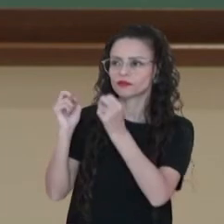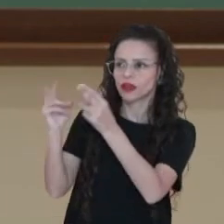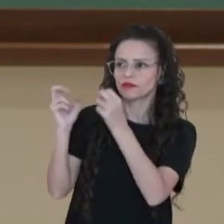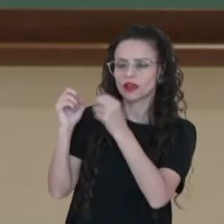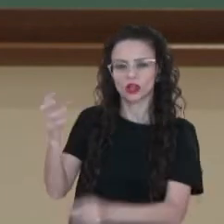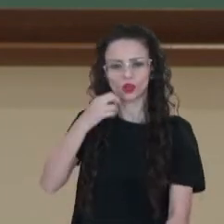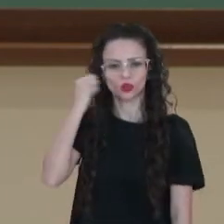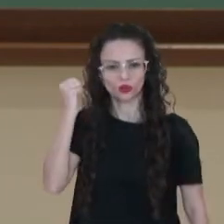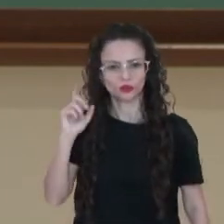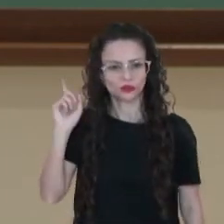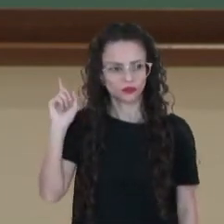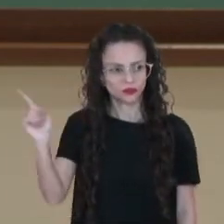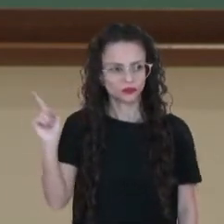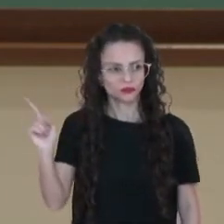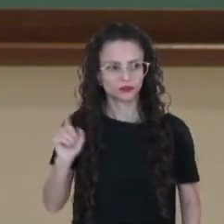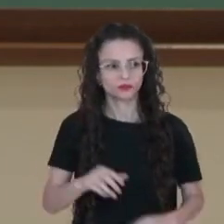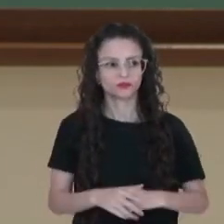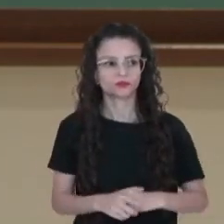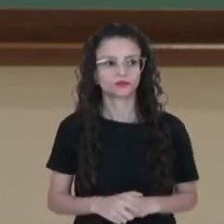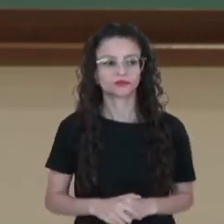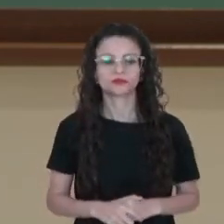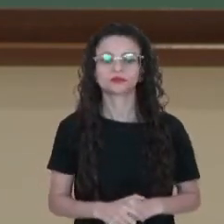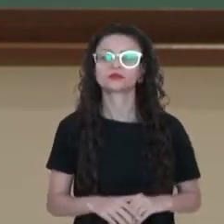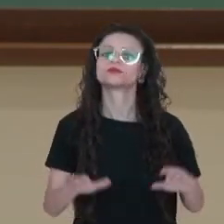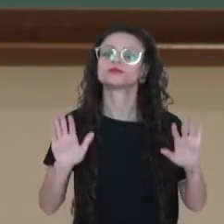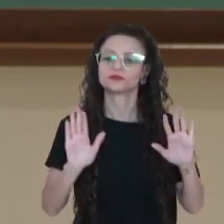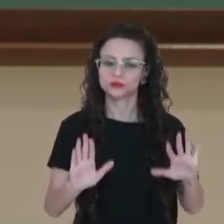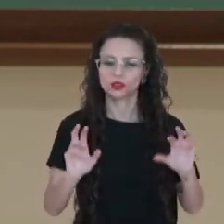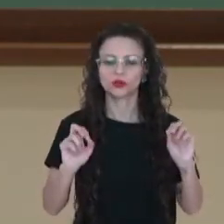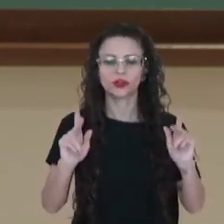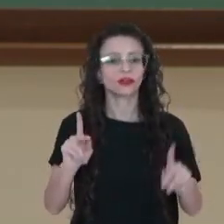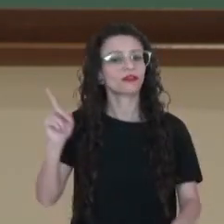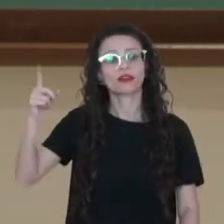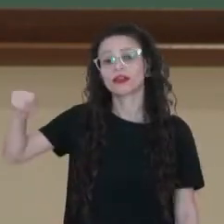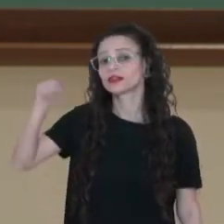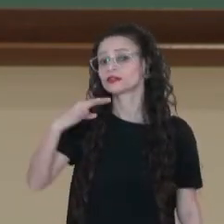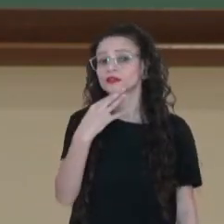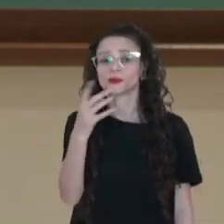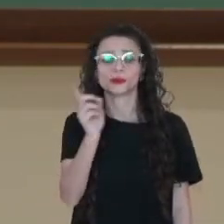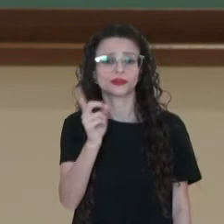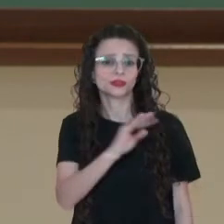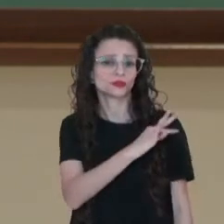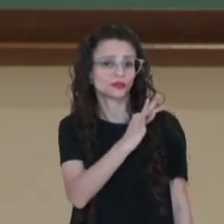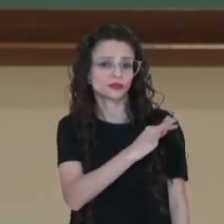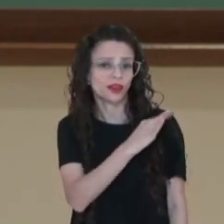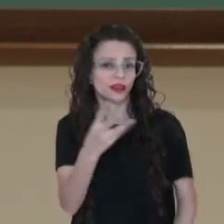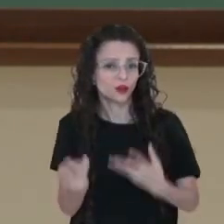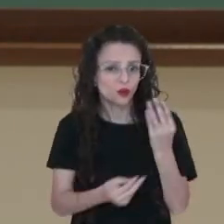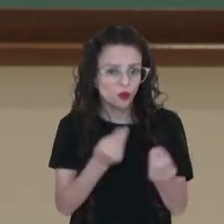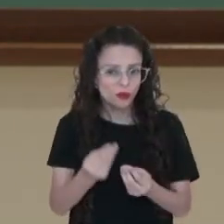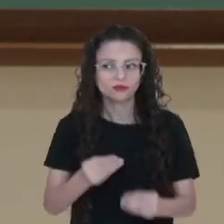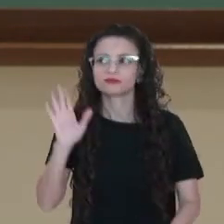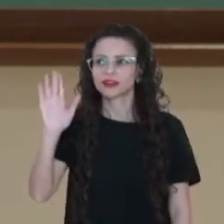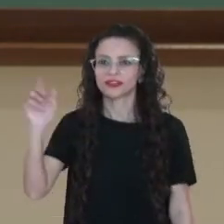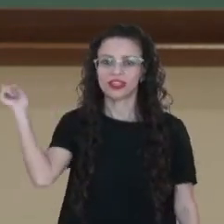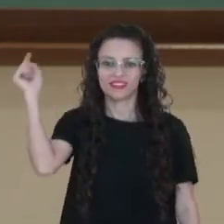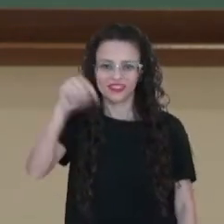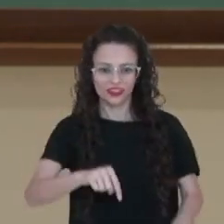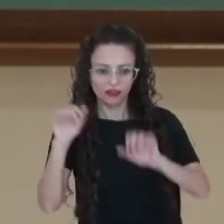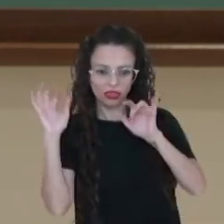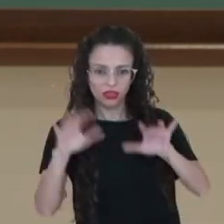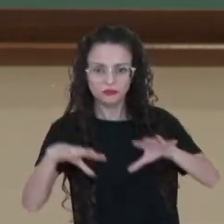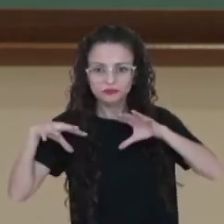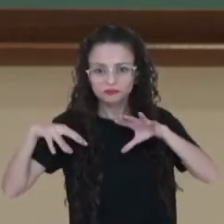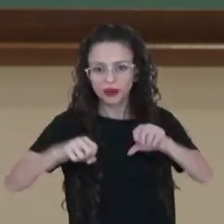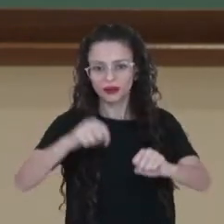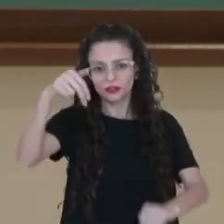lucravam na venda do açúcar refinado na Europa. Pois bem, mas eles não conheciam as técnicas de plantio. A partir do momento que eles invadem o